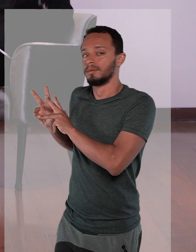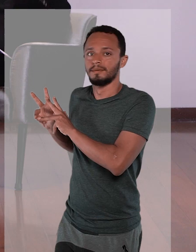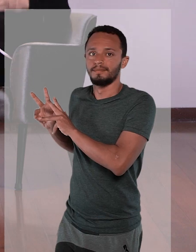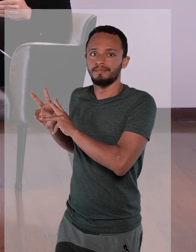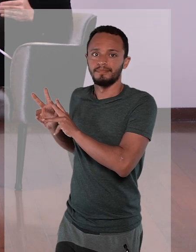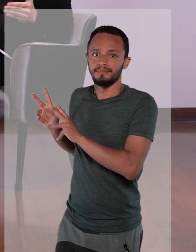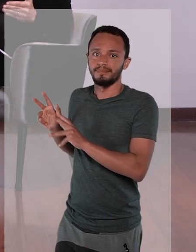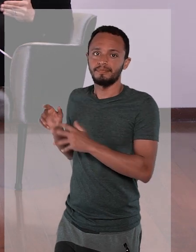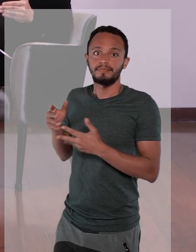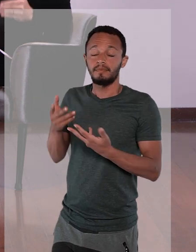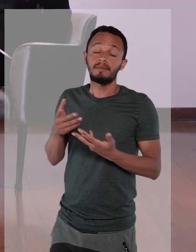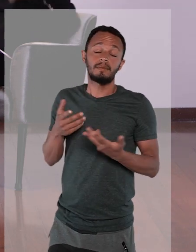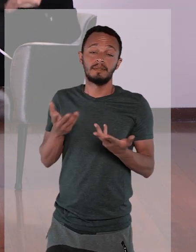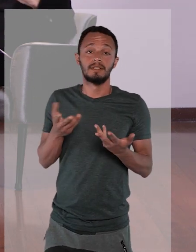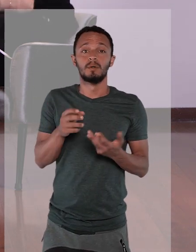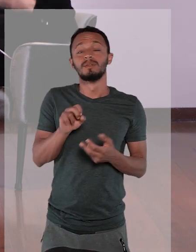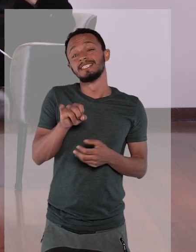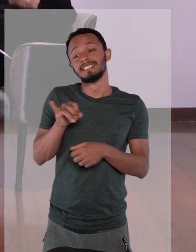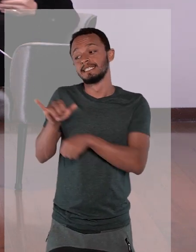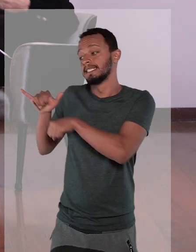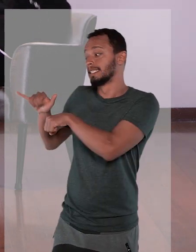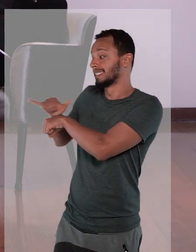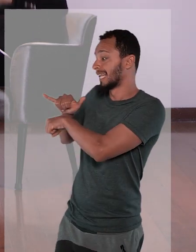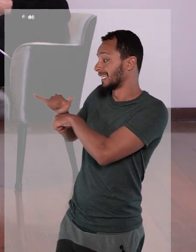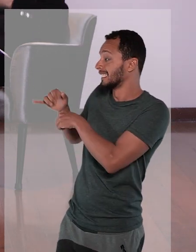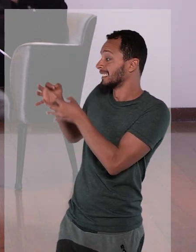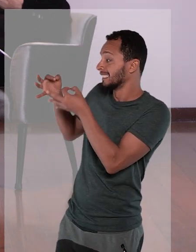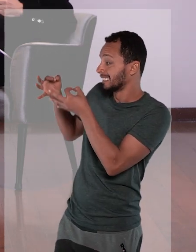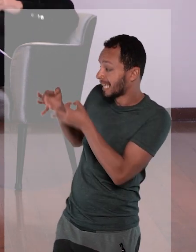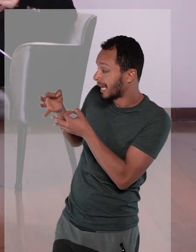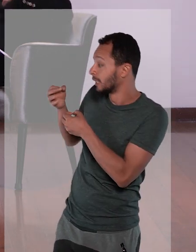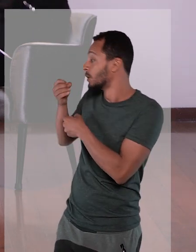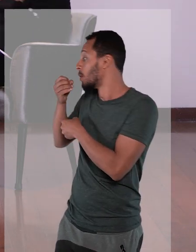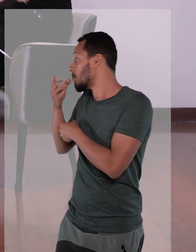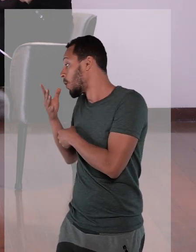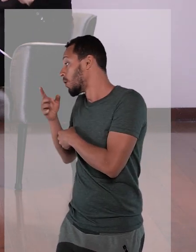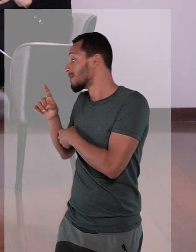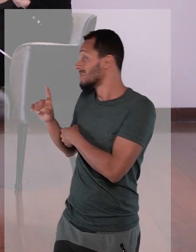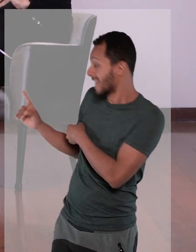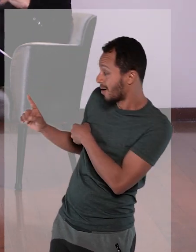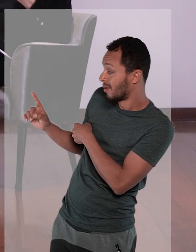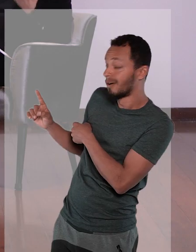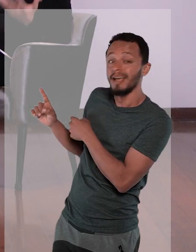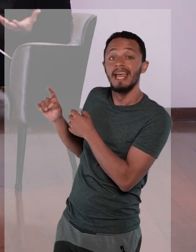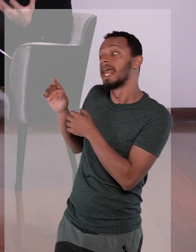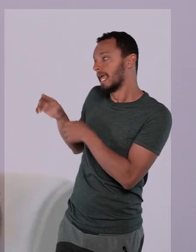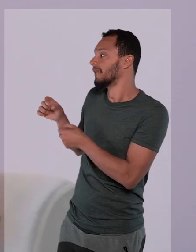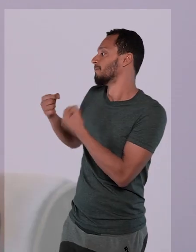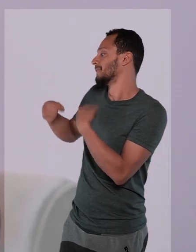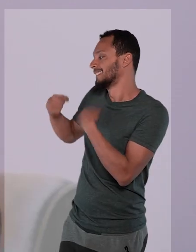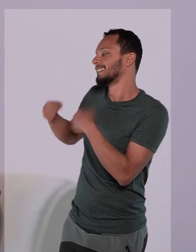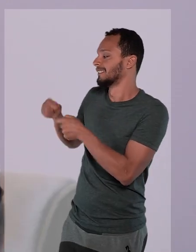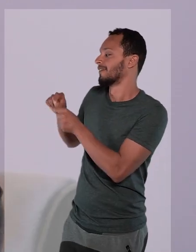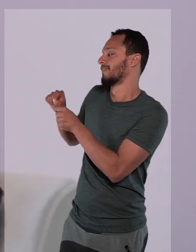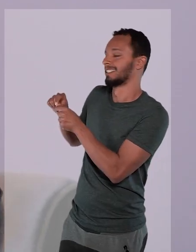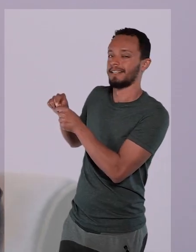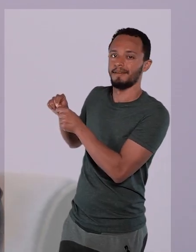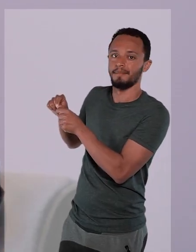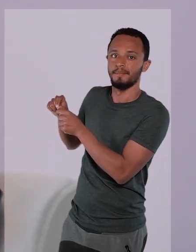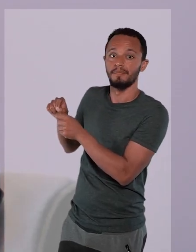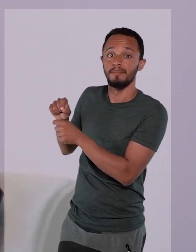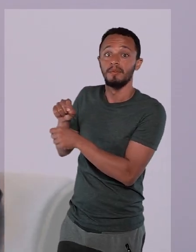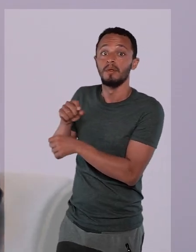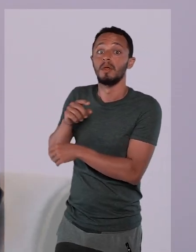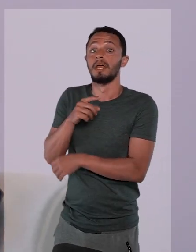não, mas é o que eles podem fazer e nós temos que agradecer, porque senão nós não conseguiríamos correr atrás